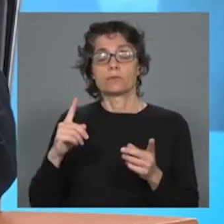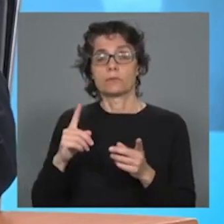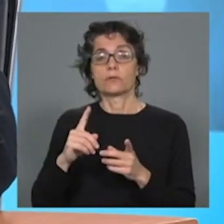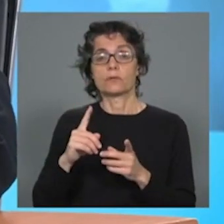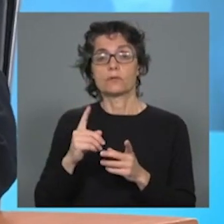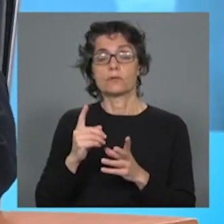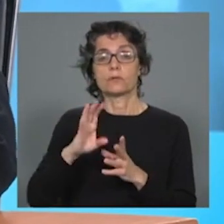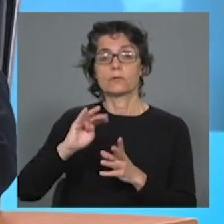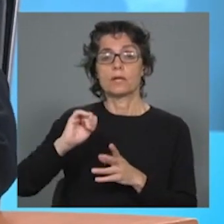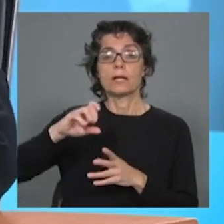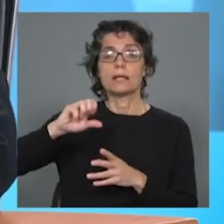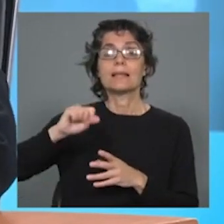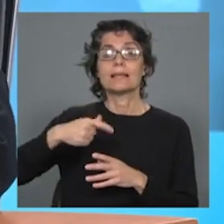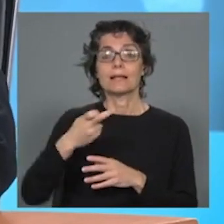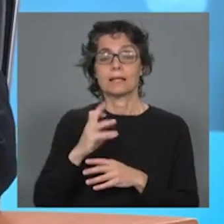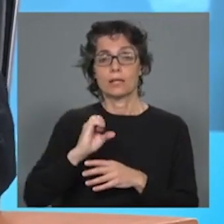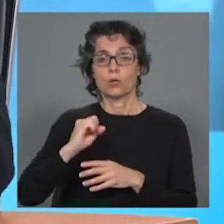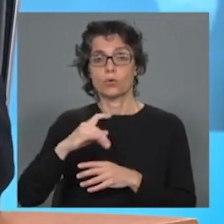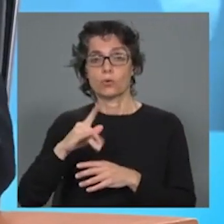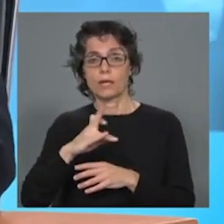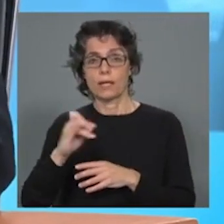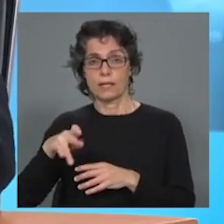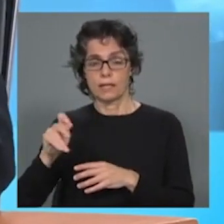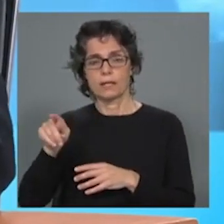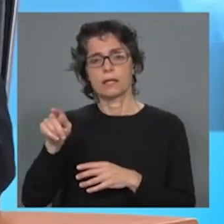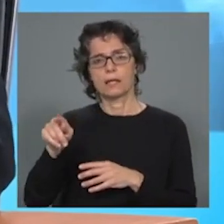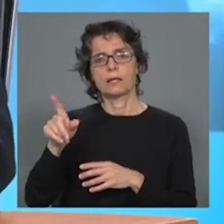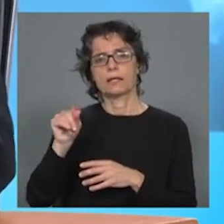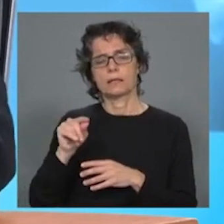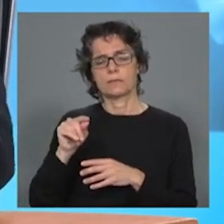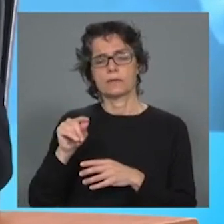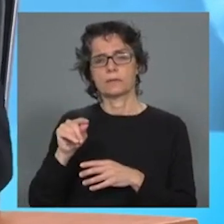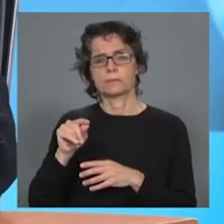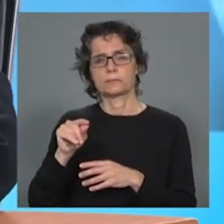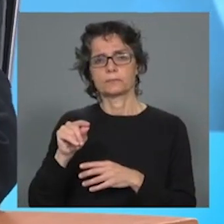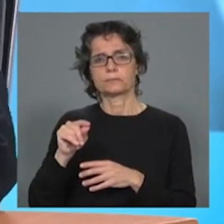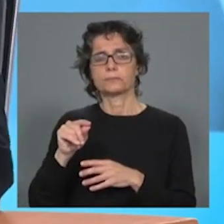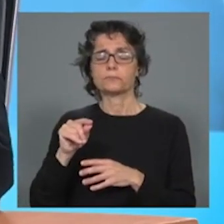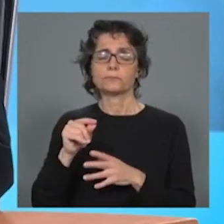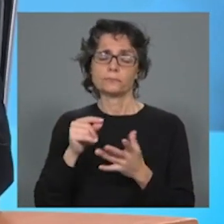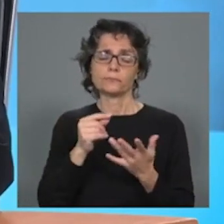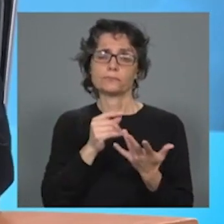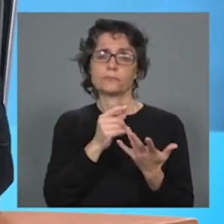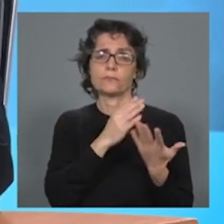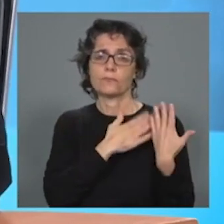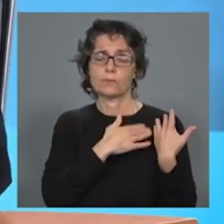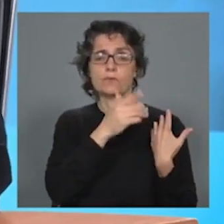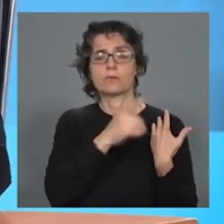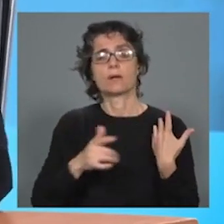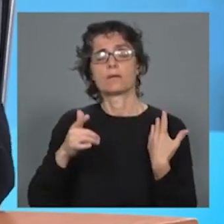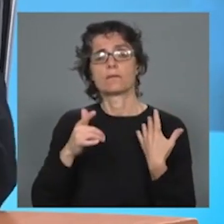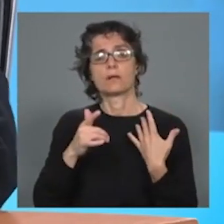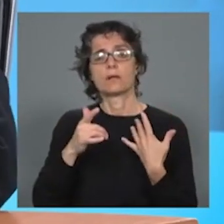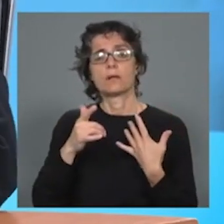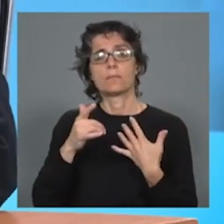o vice-postulador da causa de canonização de Carlos de Foucauld e conta isto bastante bem.